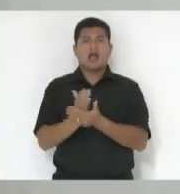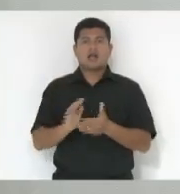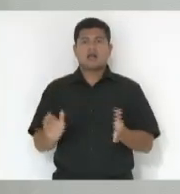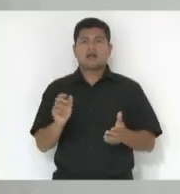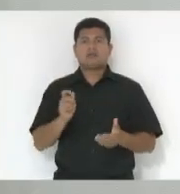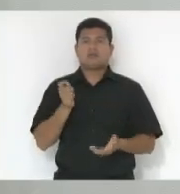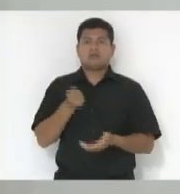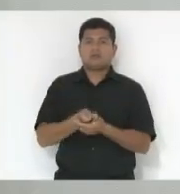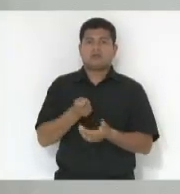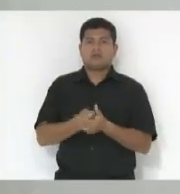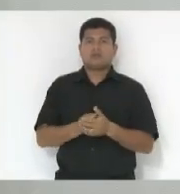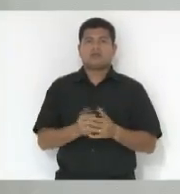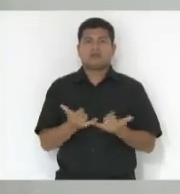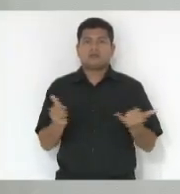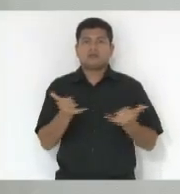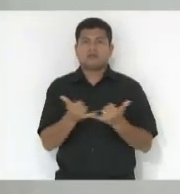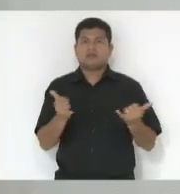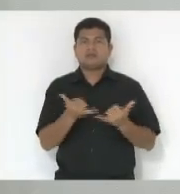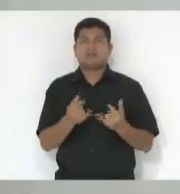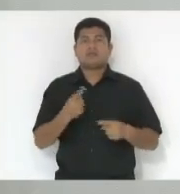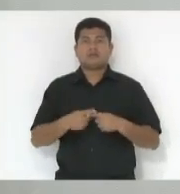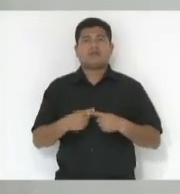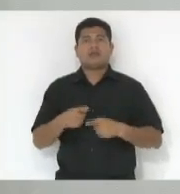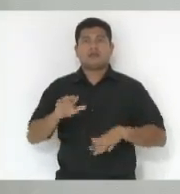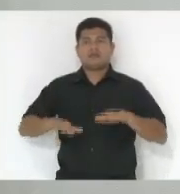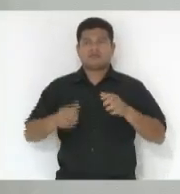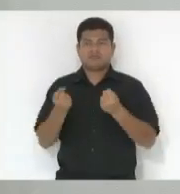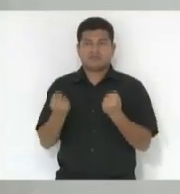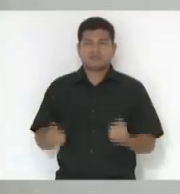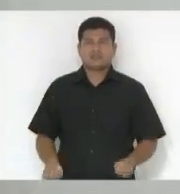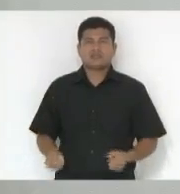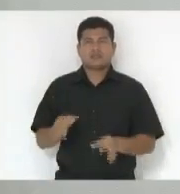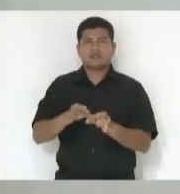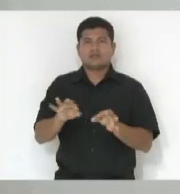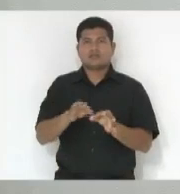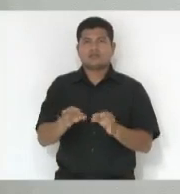pois esta conta é sempre pesada para essas instituições.